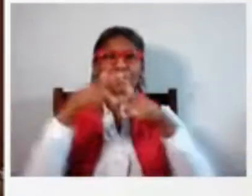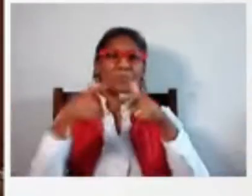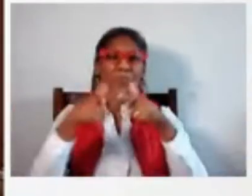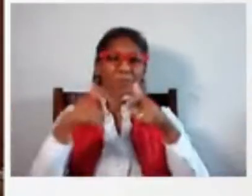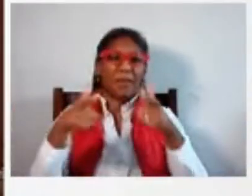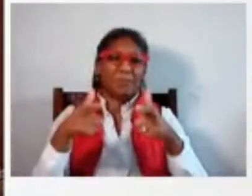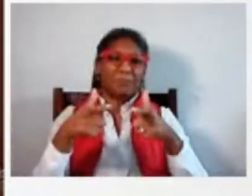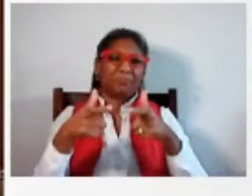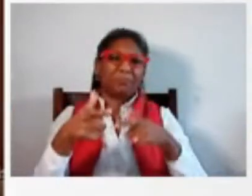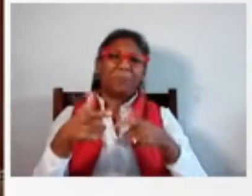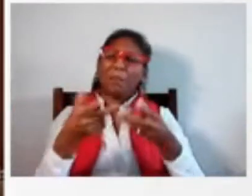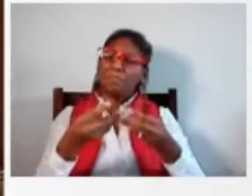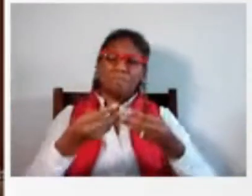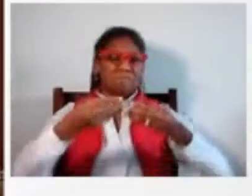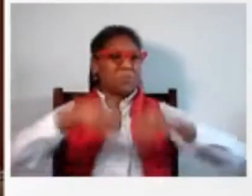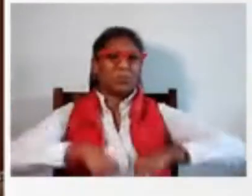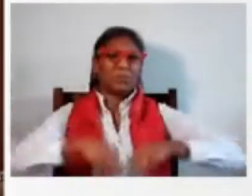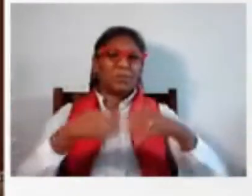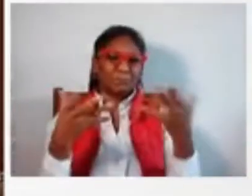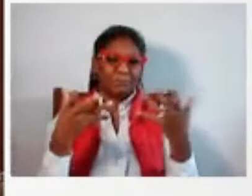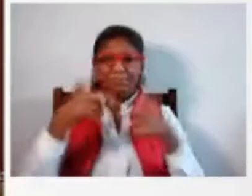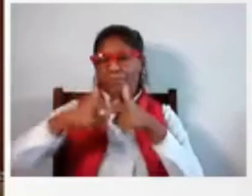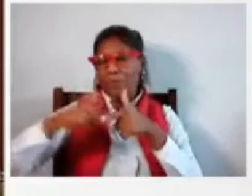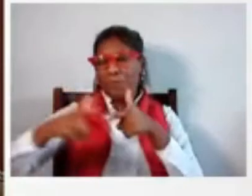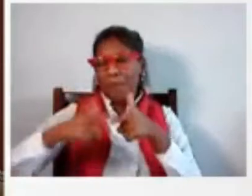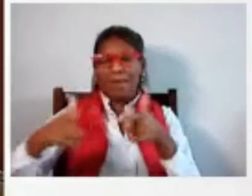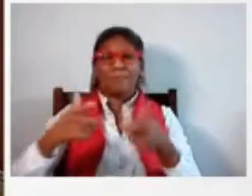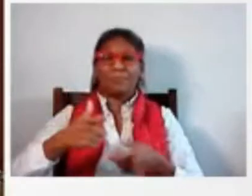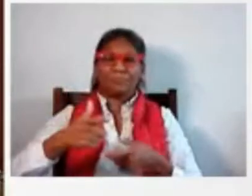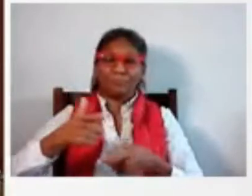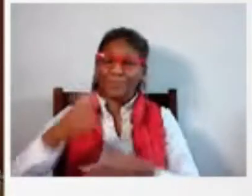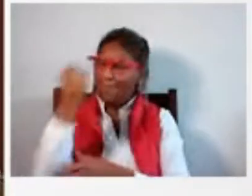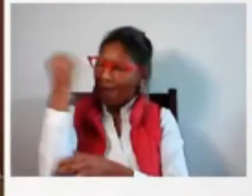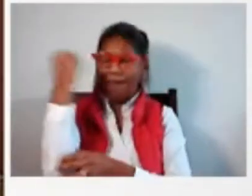prejudicadas e aí nós vamos ter dificuldades, problemas econômicos graves.